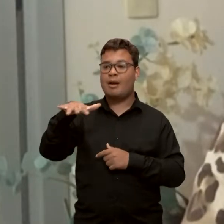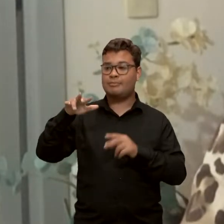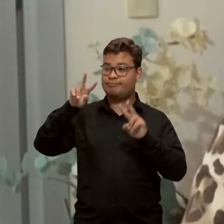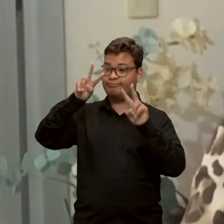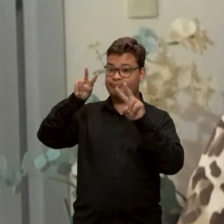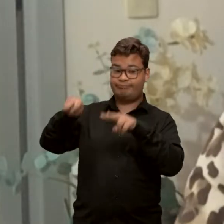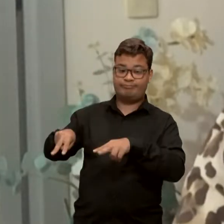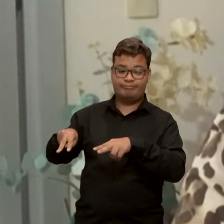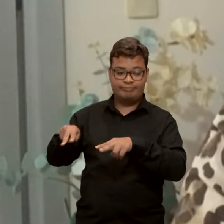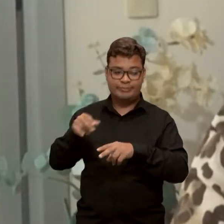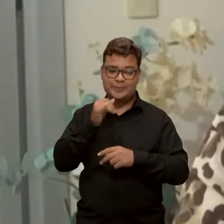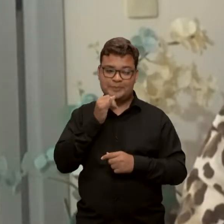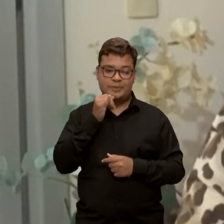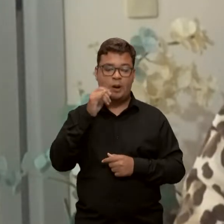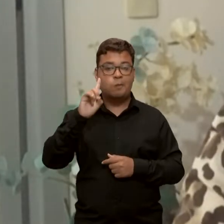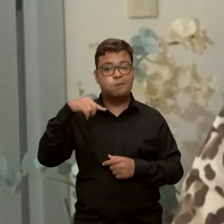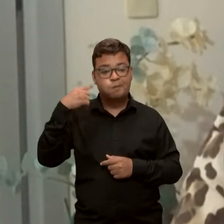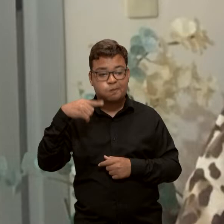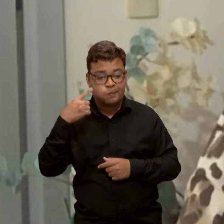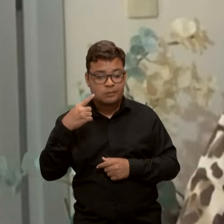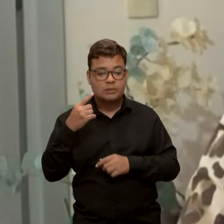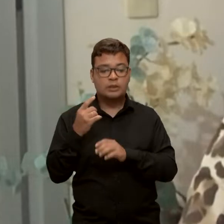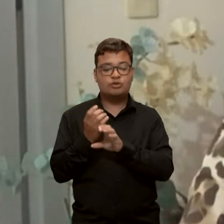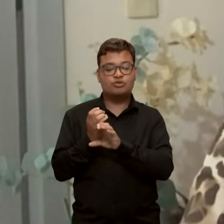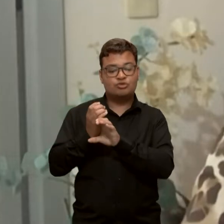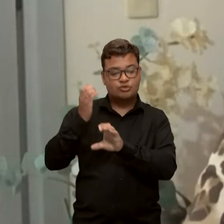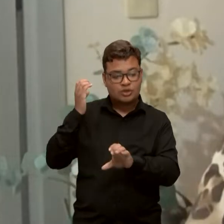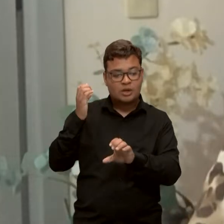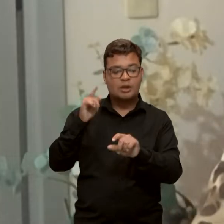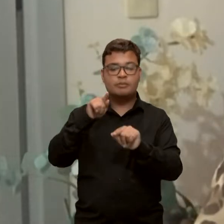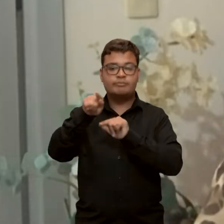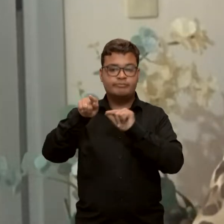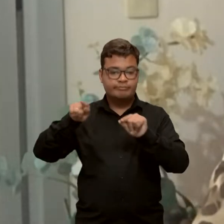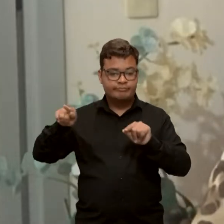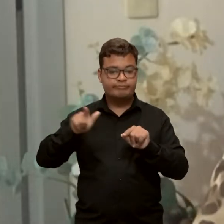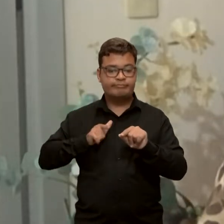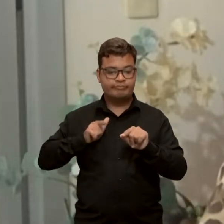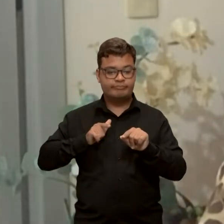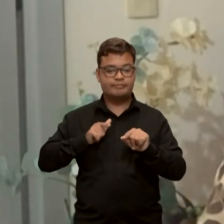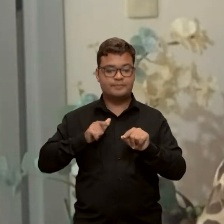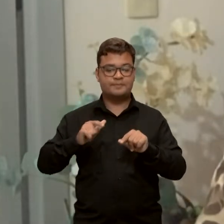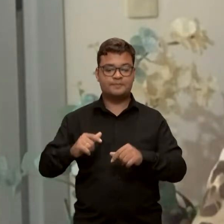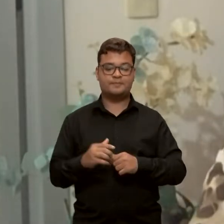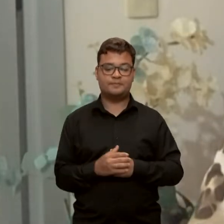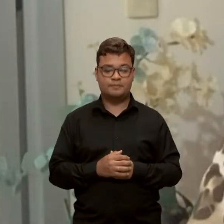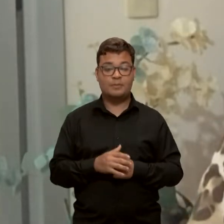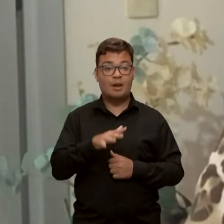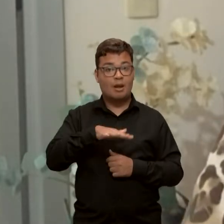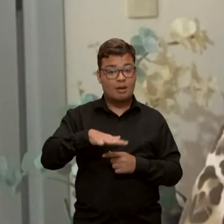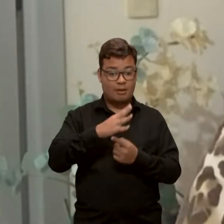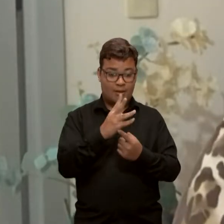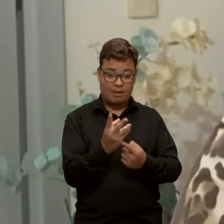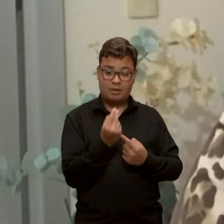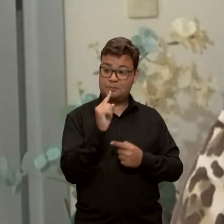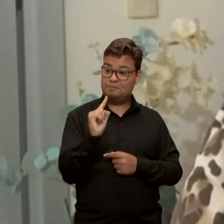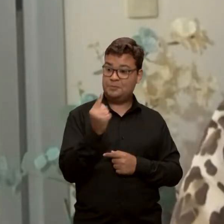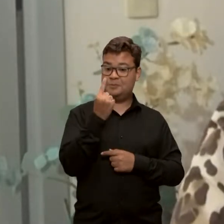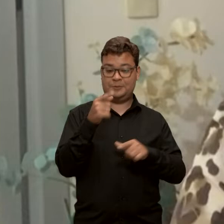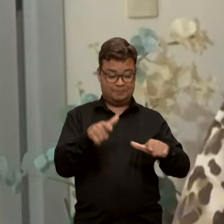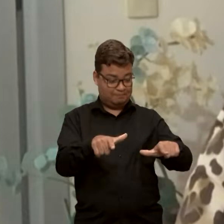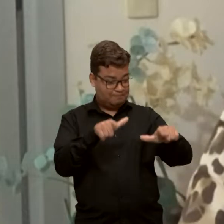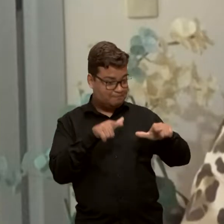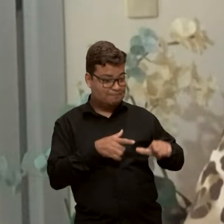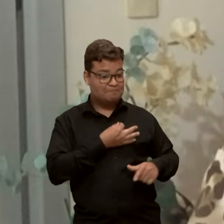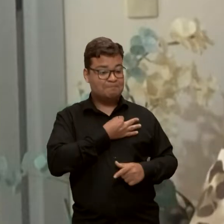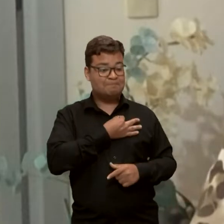como direito, engenharia, tantas outras unidades. Na área de artes, eu fui a primeira.